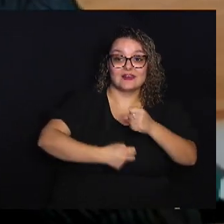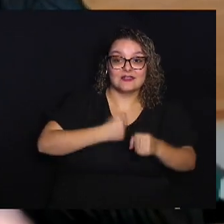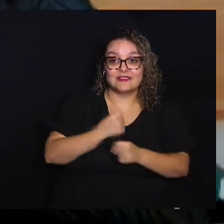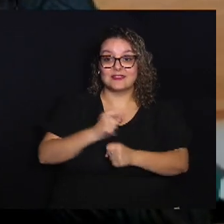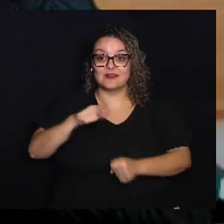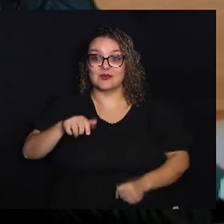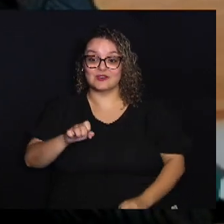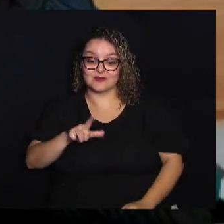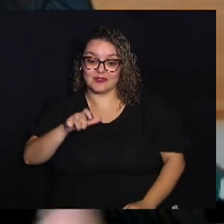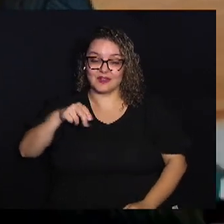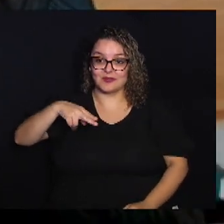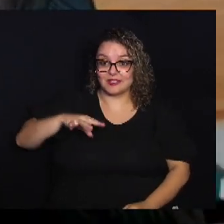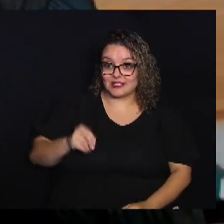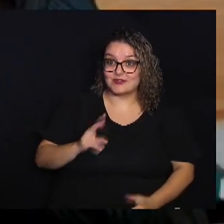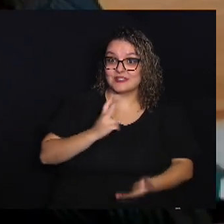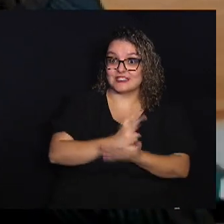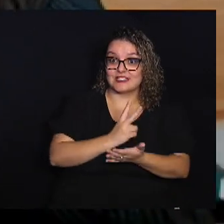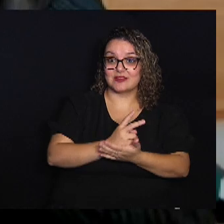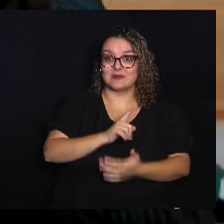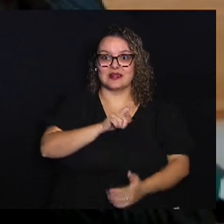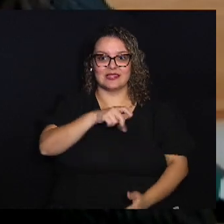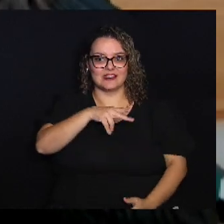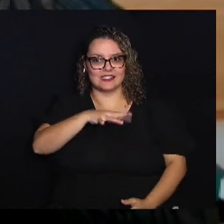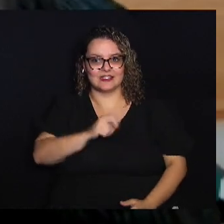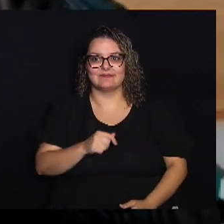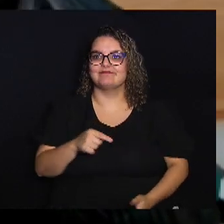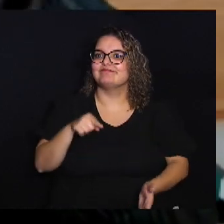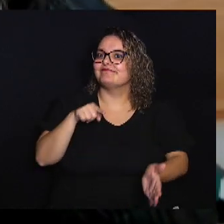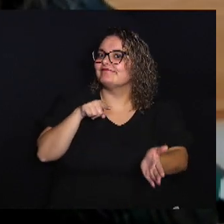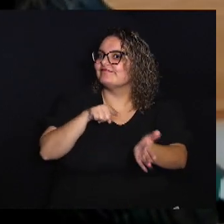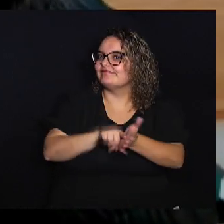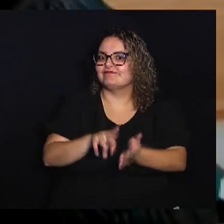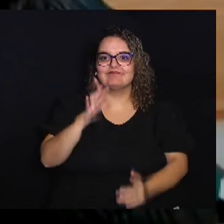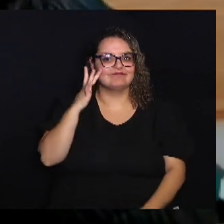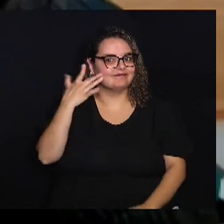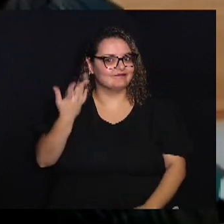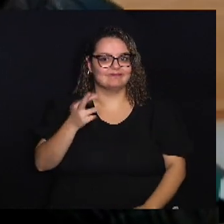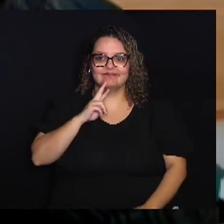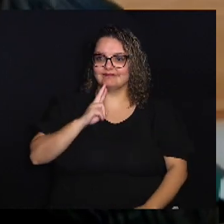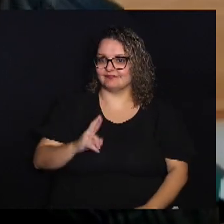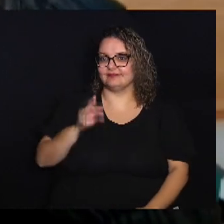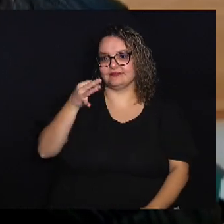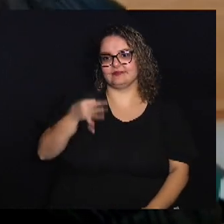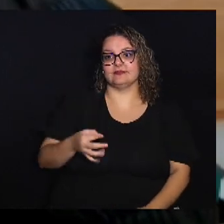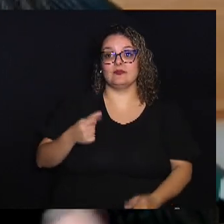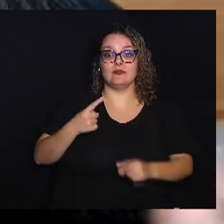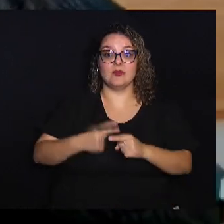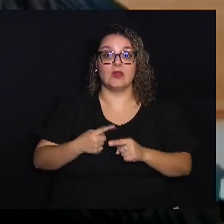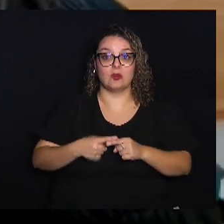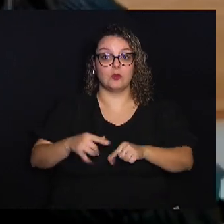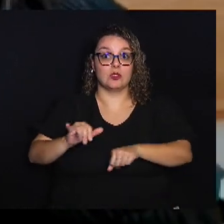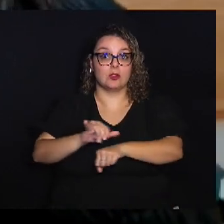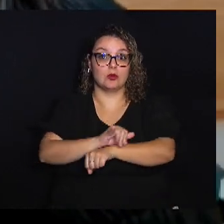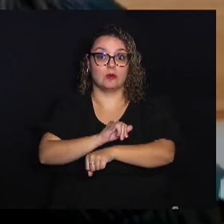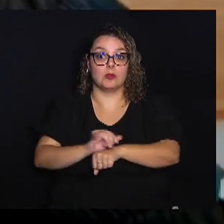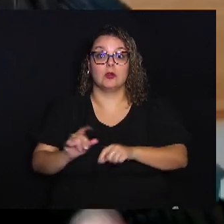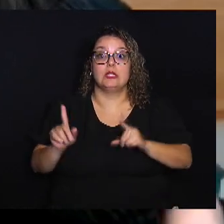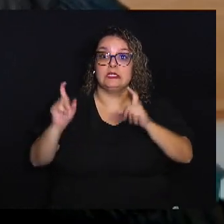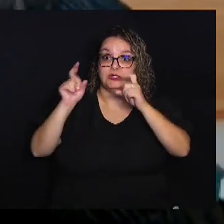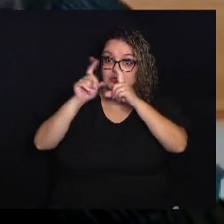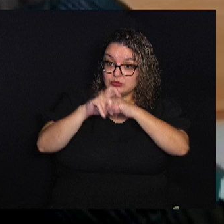Niño vem sempre uma Laninha, e são perguntas que nós não sabemos responder exatamente porque é um mecanismo